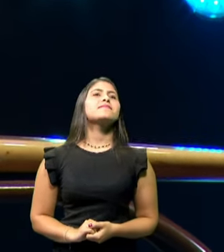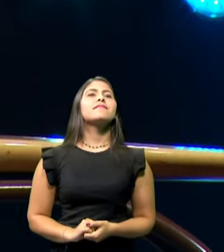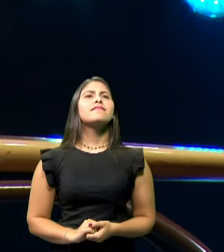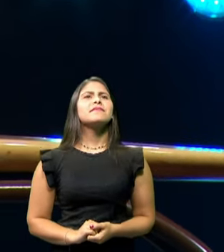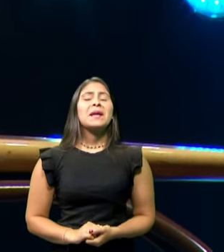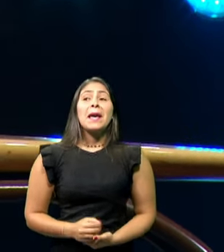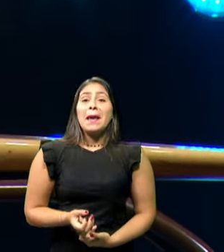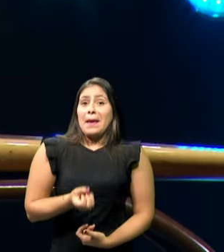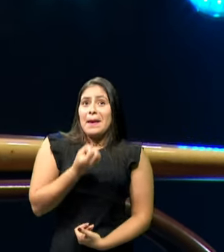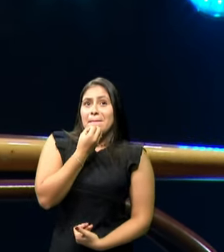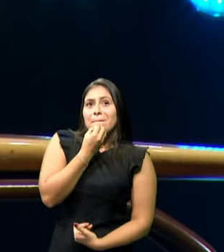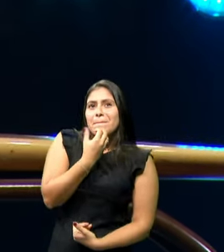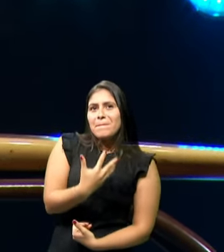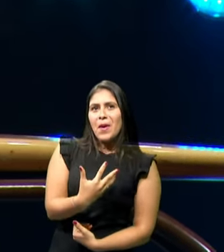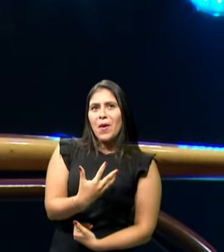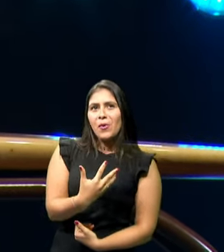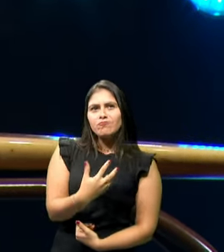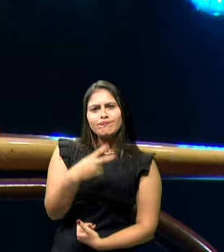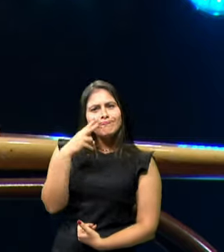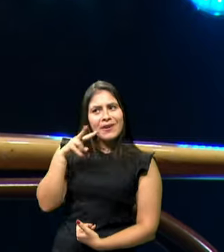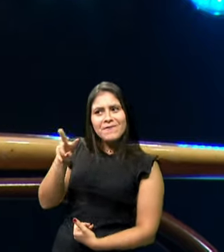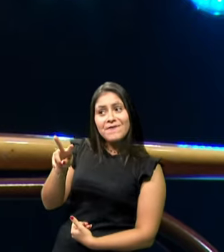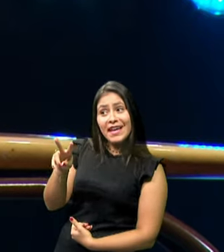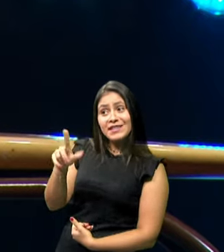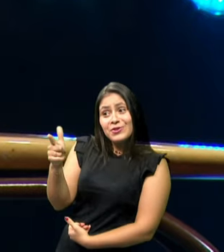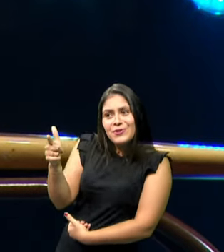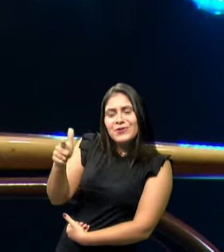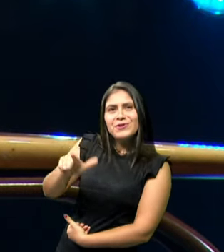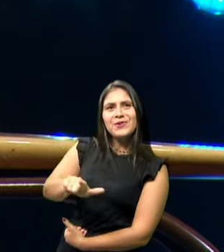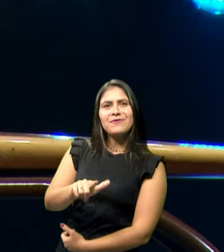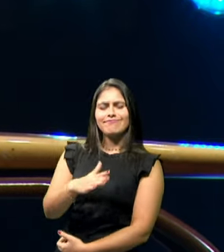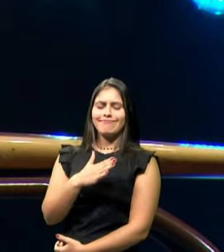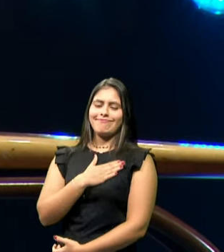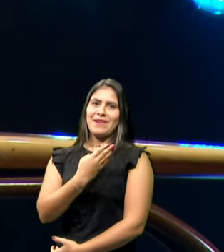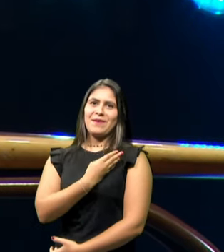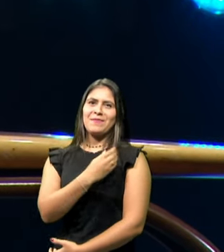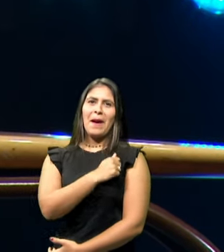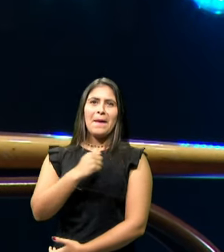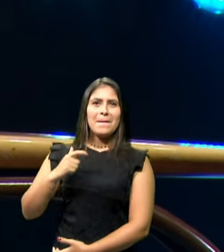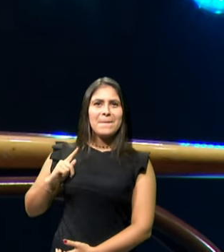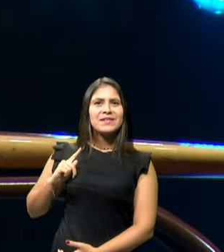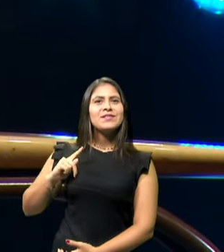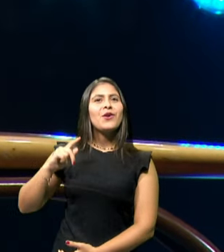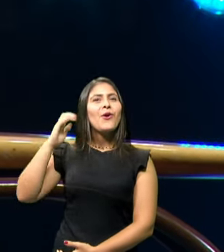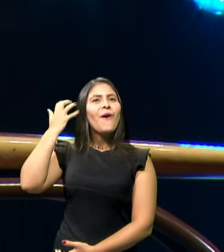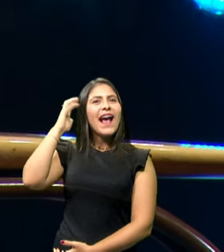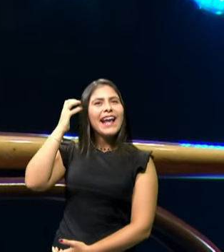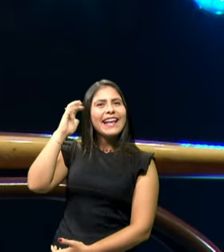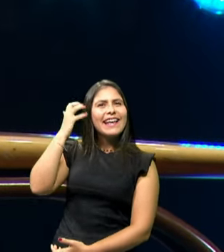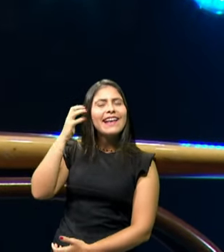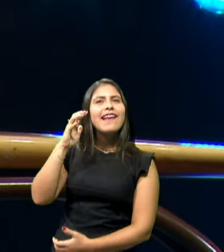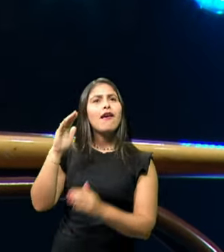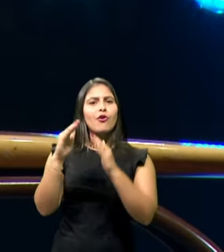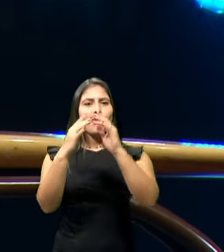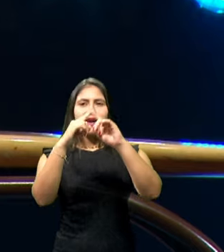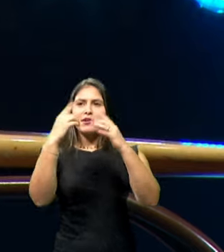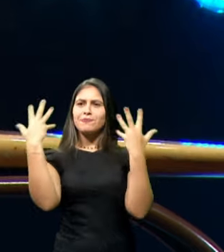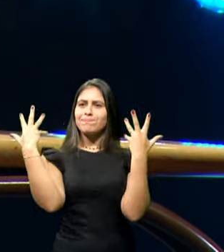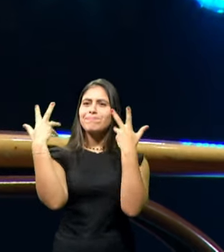sempre bom rever aqui o meu amigo, o apóstolo Rina, está nessa igreja bonita que